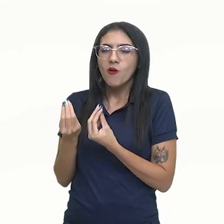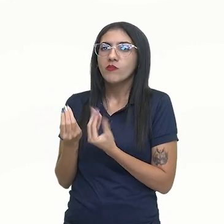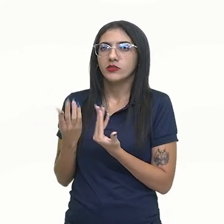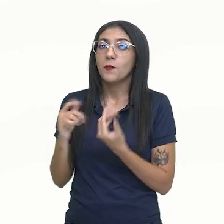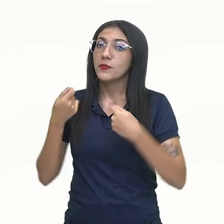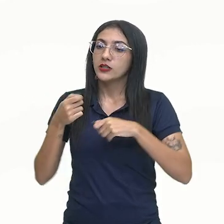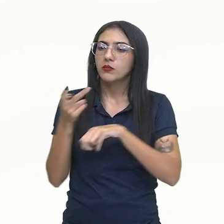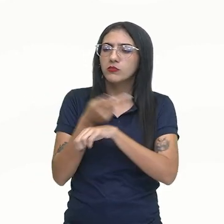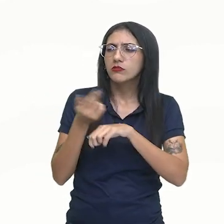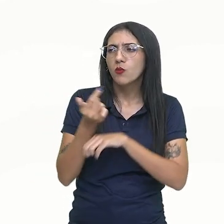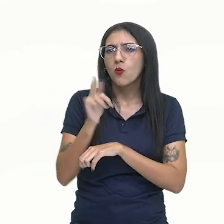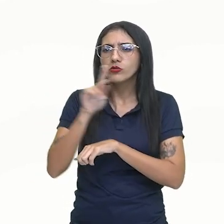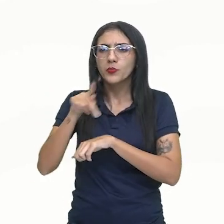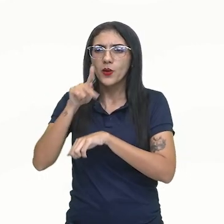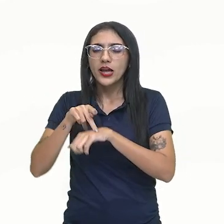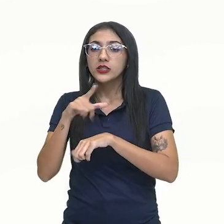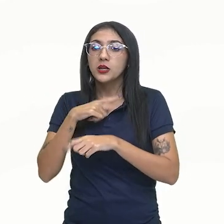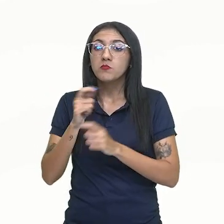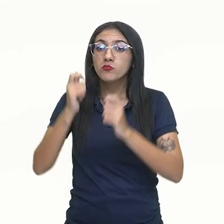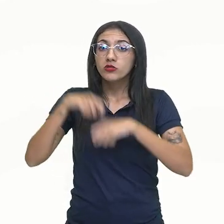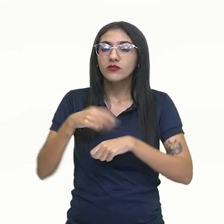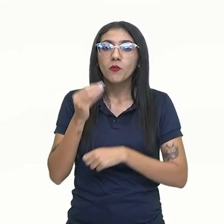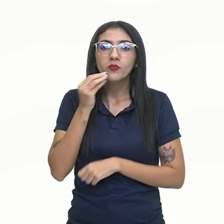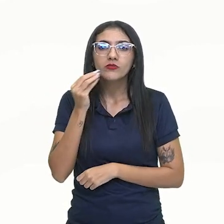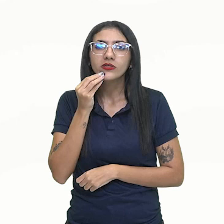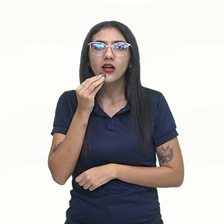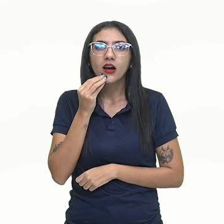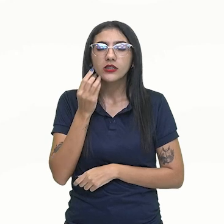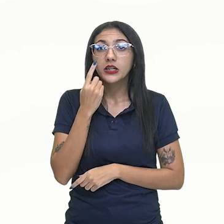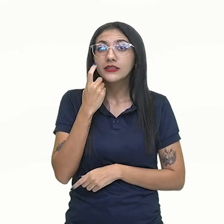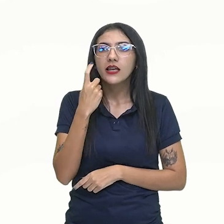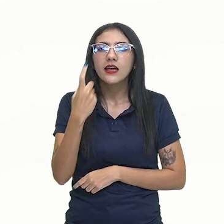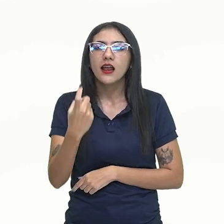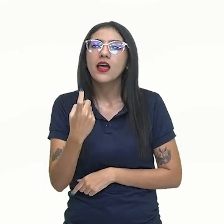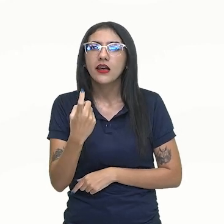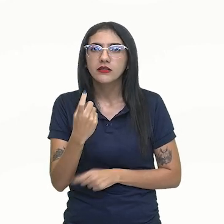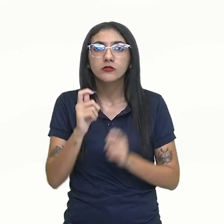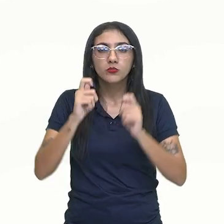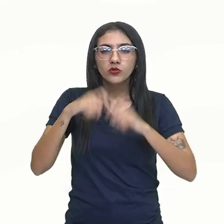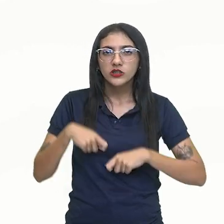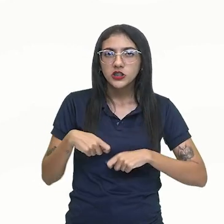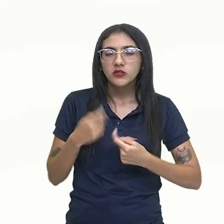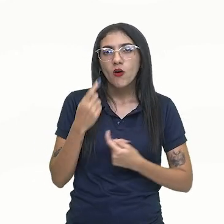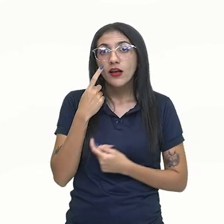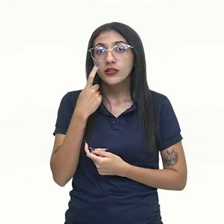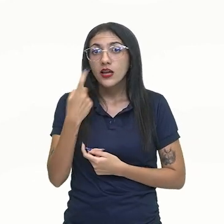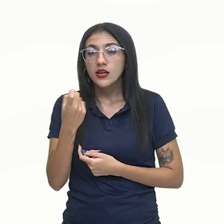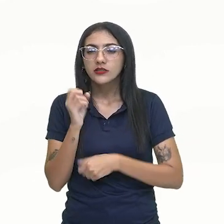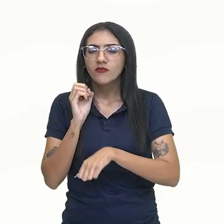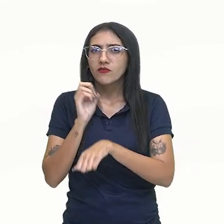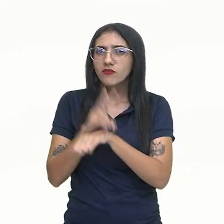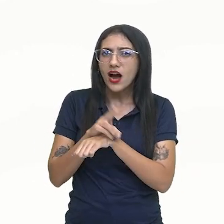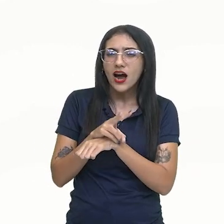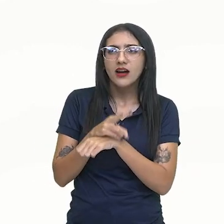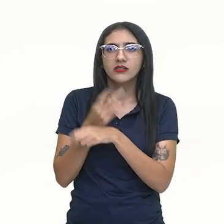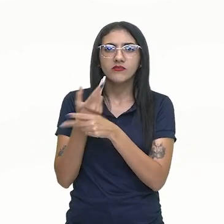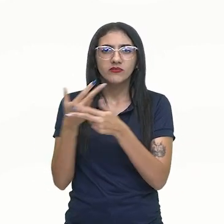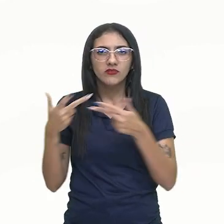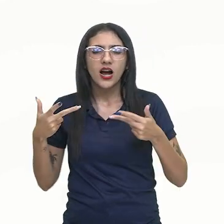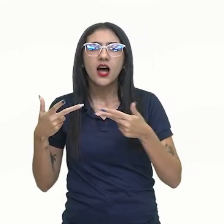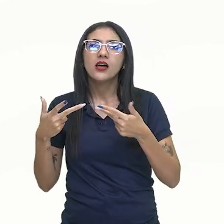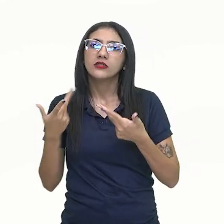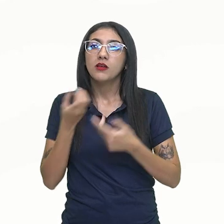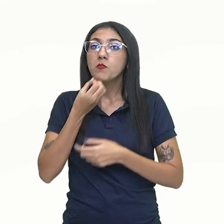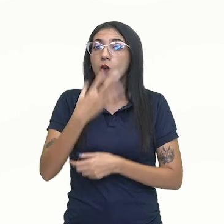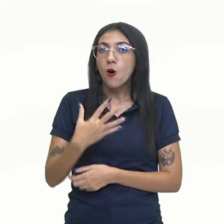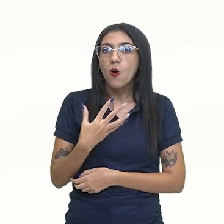um país onde eu tenha aqui atrativos, né? Coisas que vão me atrair, coisas que vão ali ter um significado